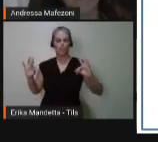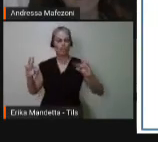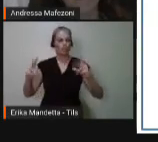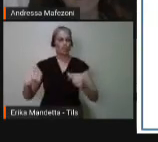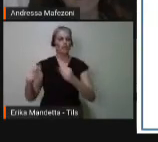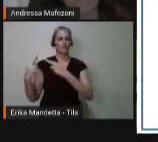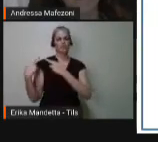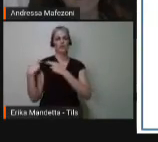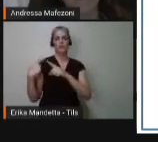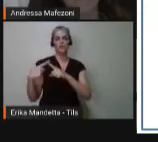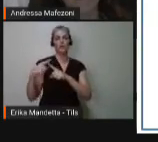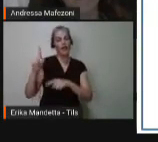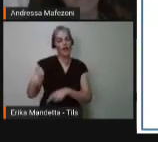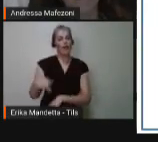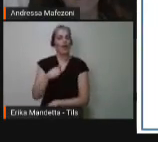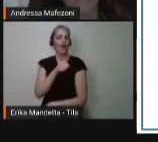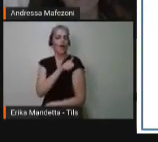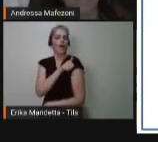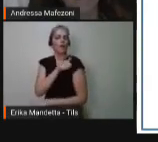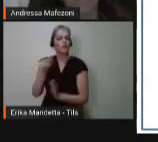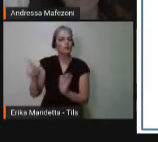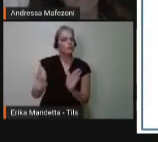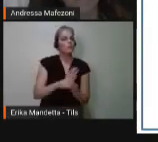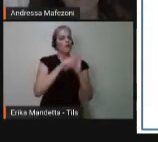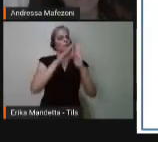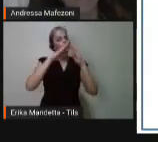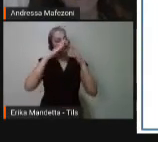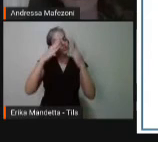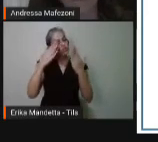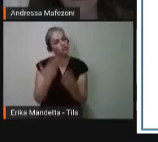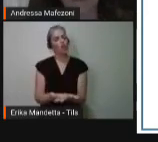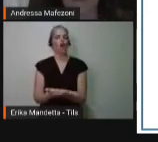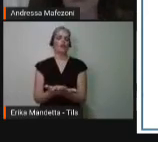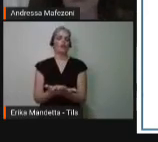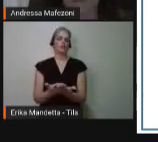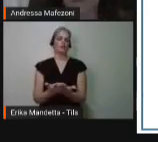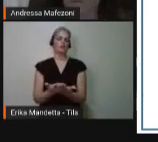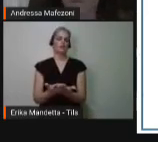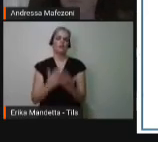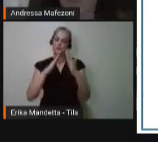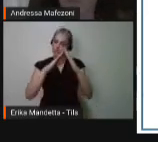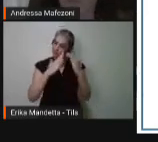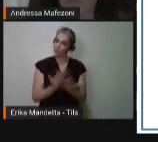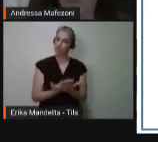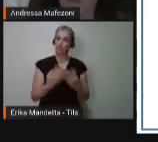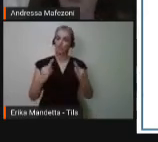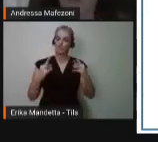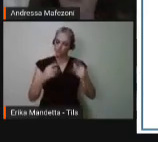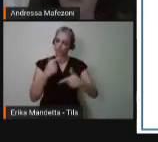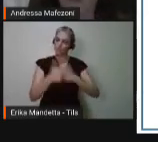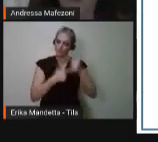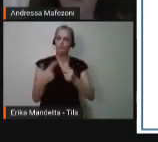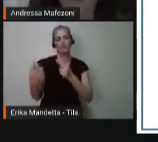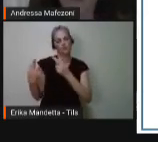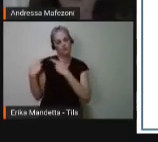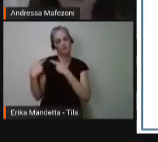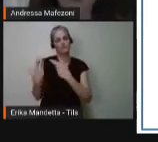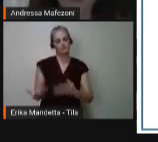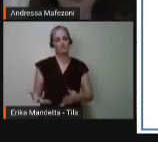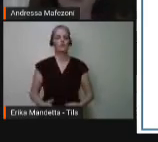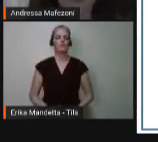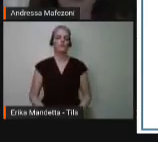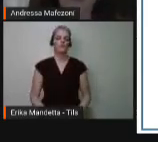escola, e uma vez que ele é da escola, ele é sim responsabilidade de todos. Então, esse trabalho, vocês